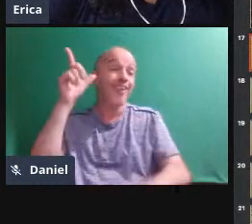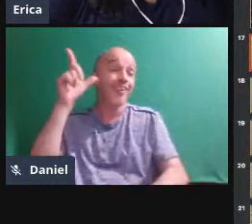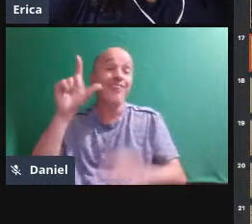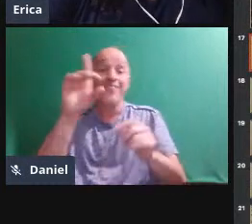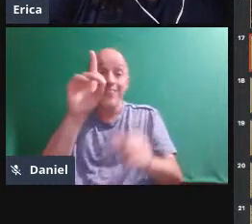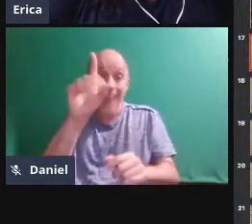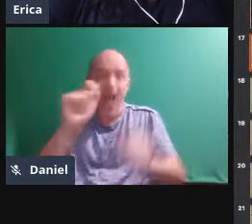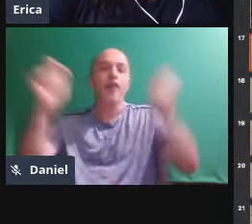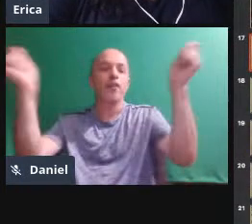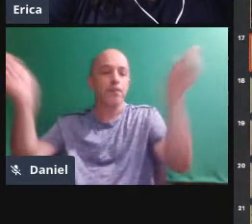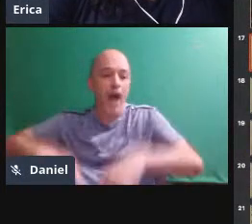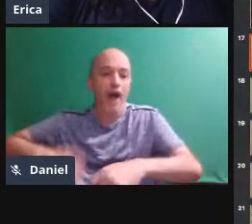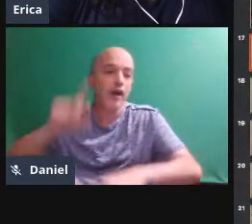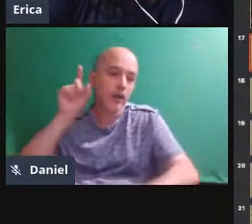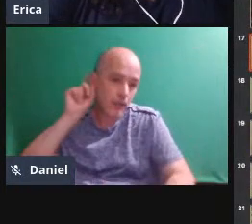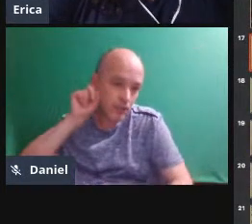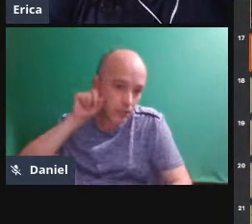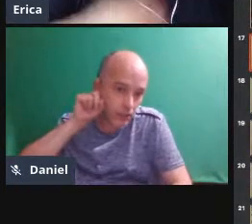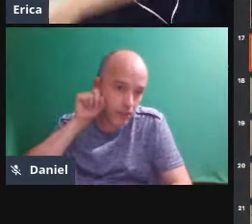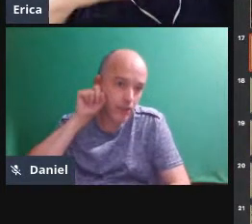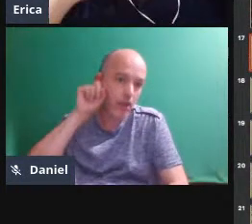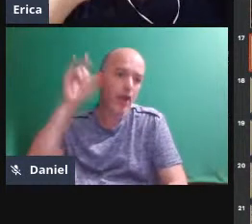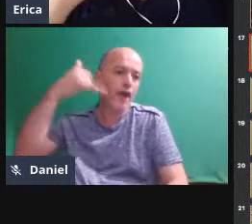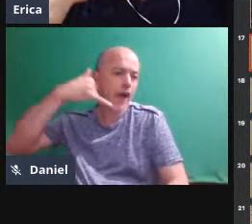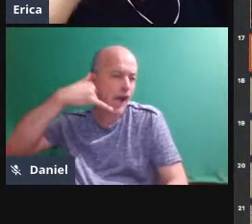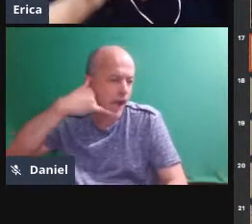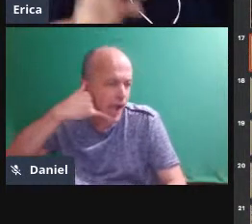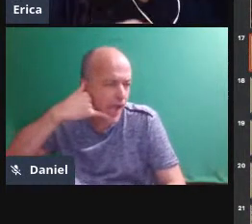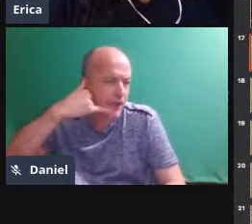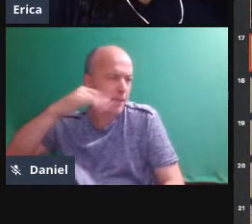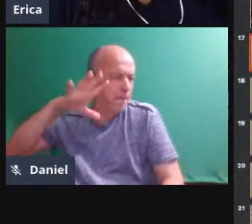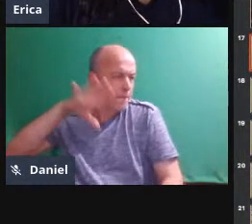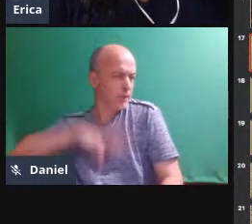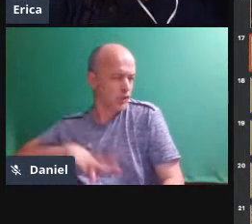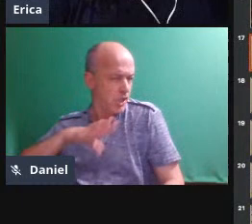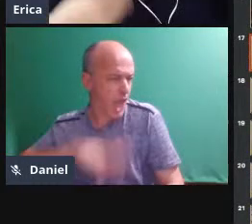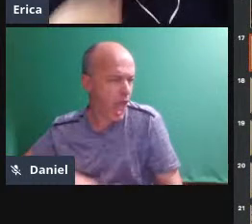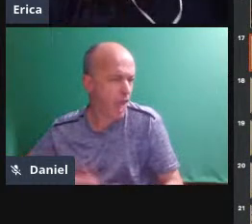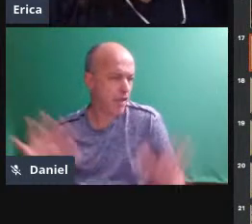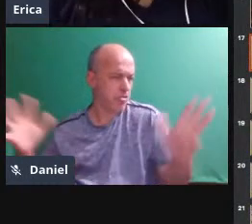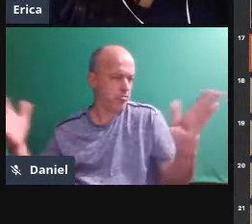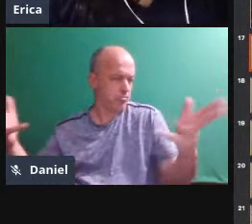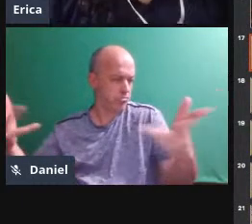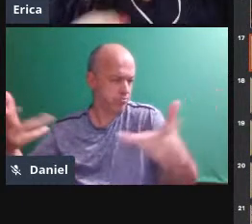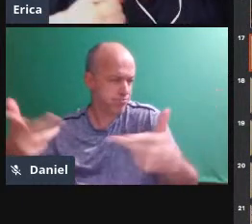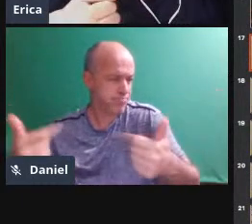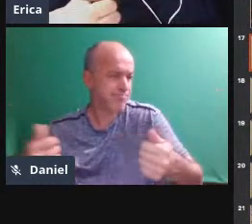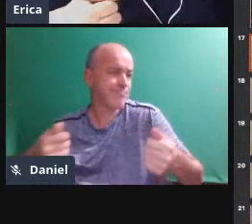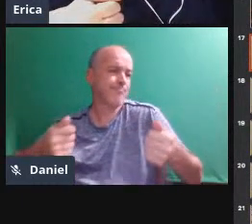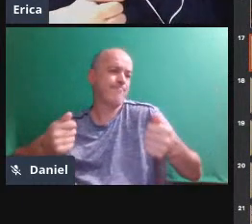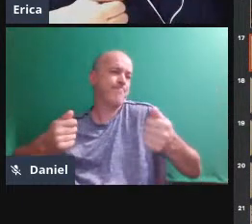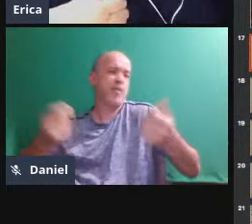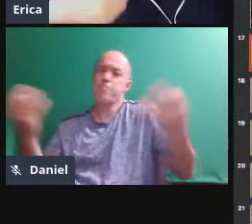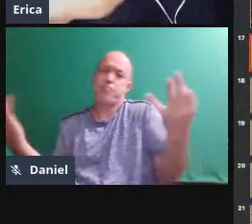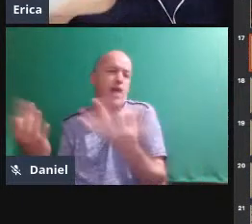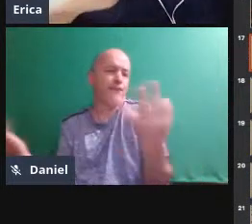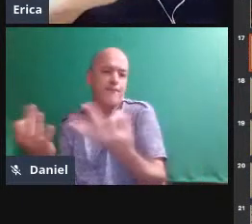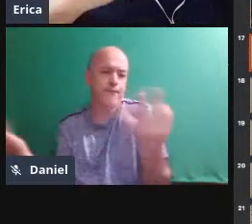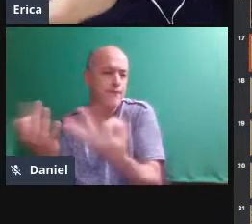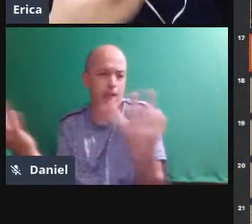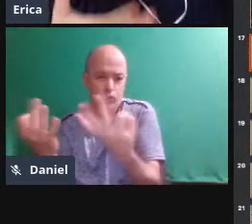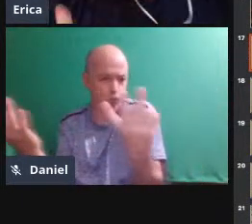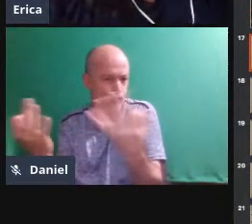auditiva, mas consegue com o aparelho auditivo, falar no telefone,